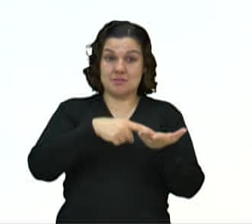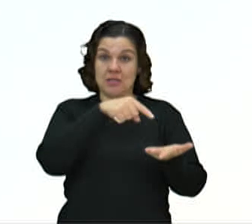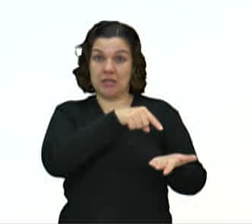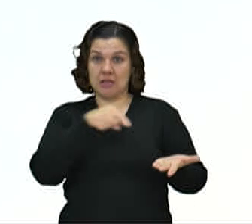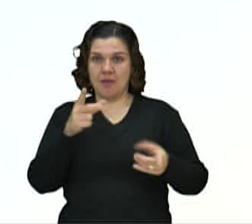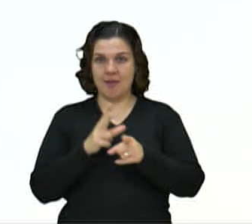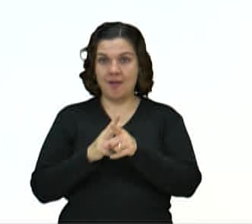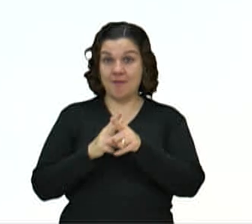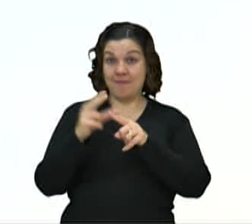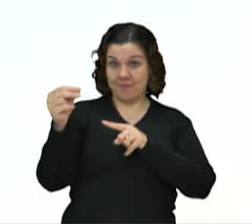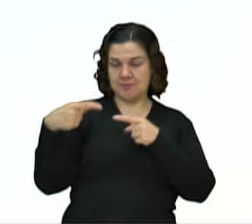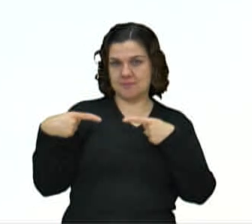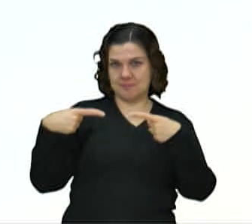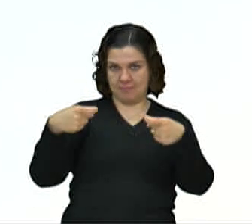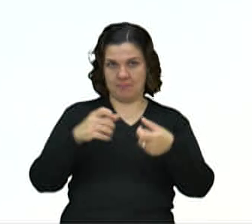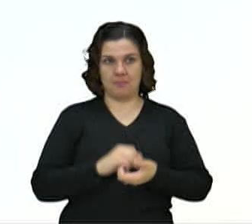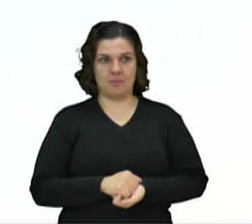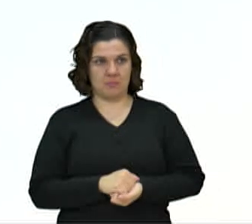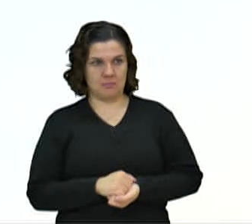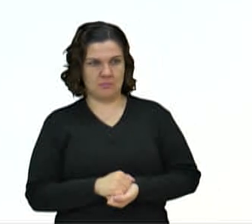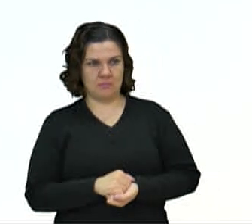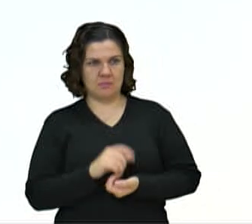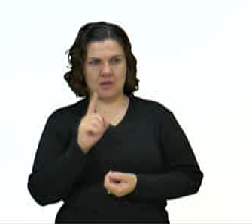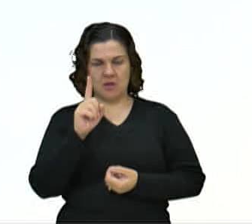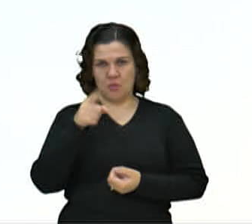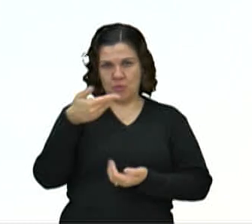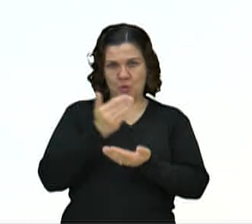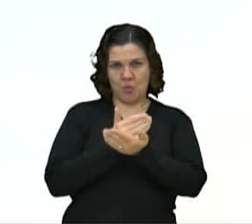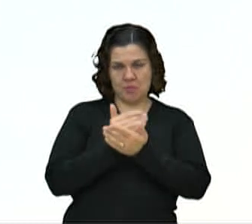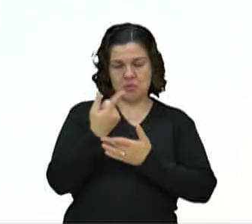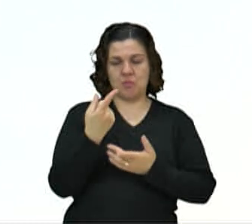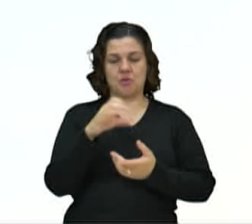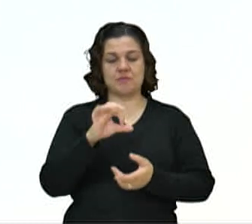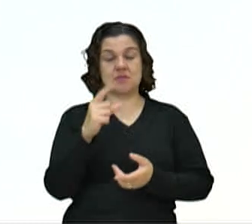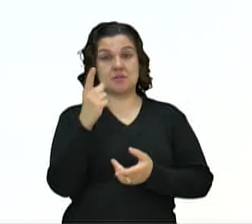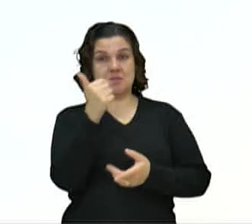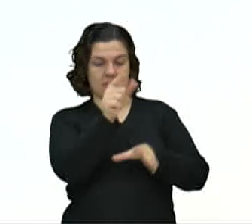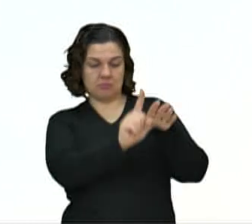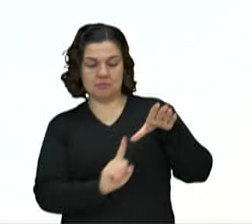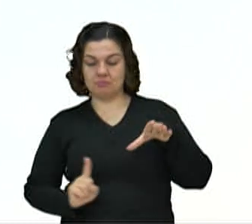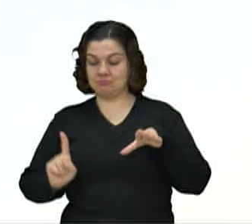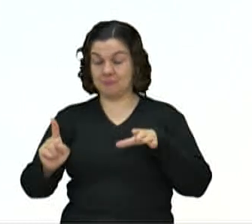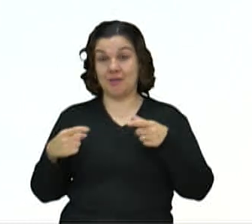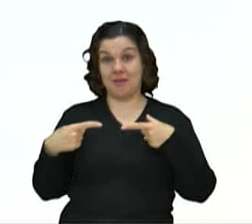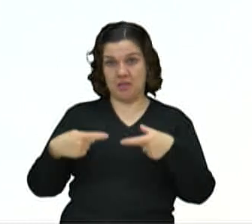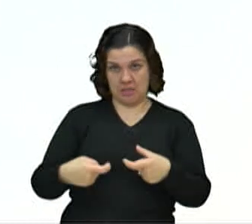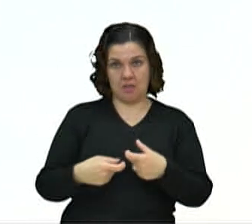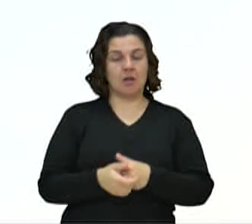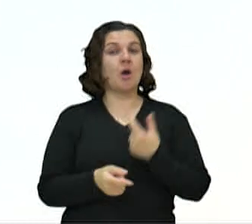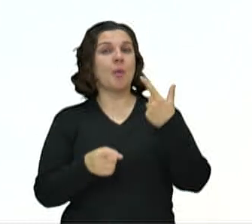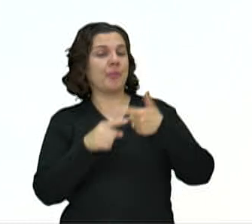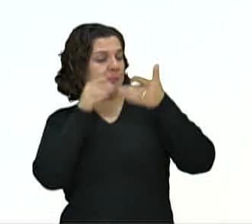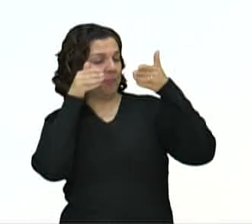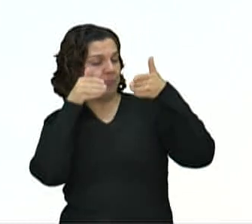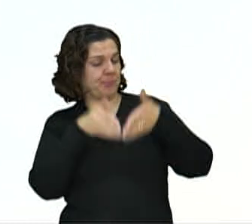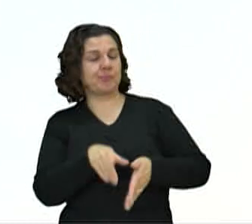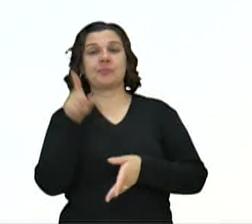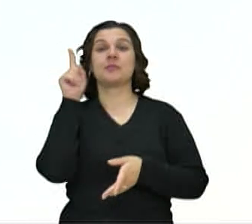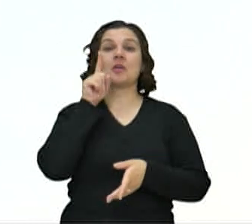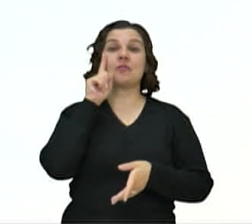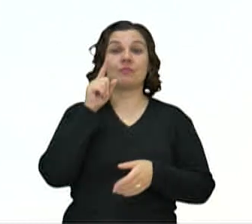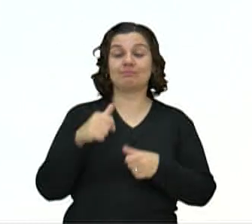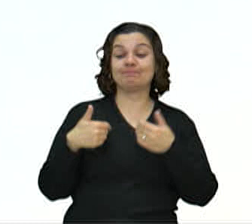a vencer a guerra, depois que eles entraram em 1917. A participação dos Estados